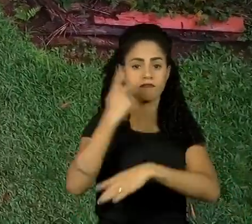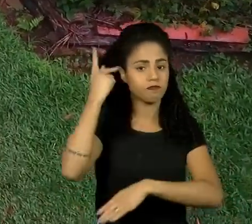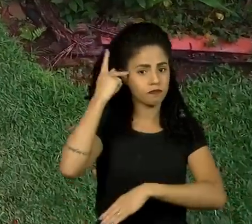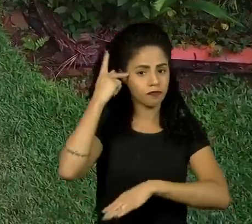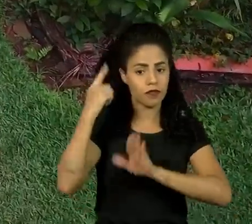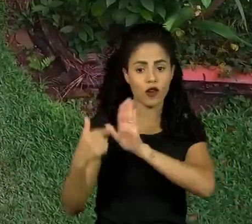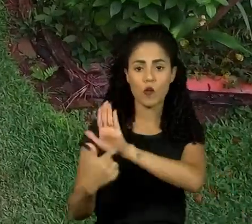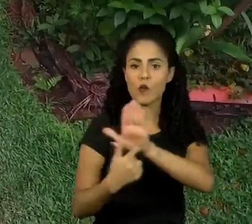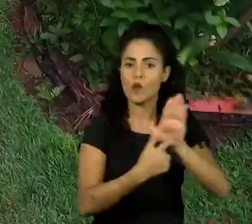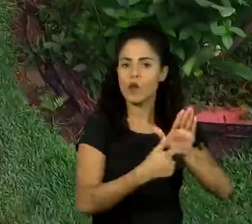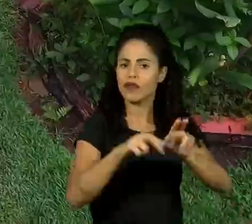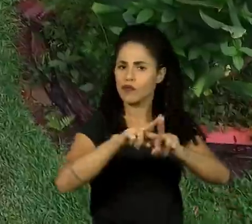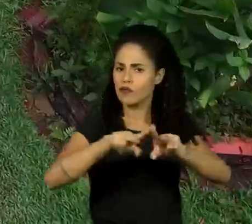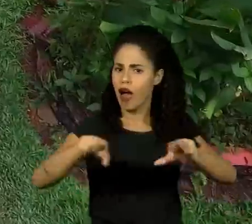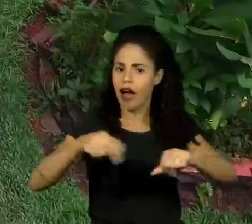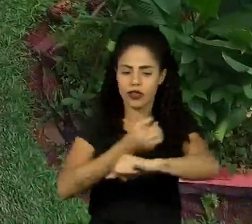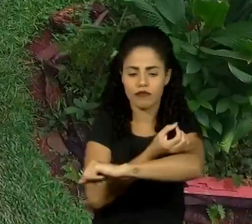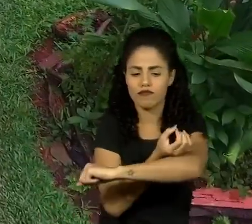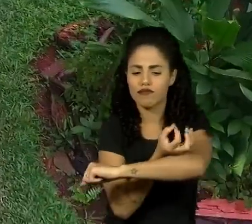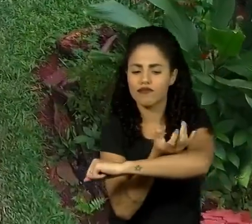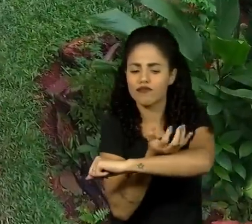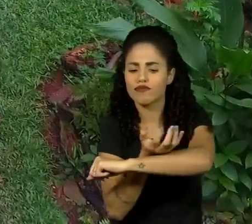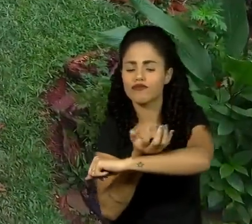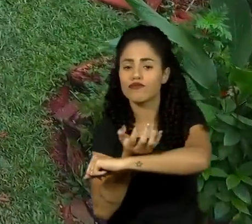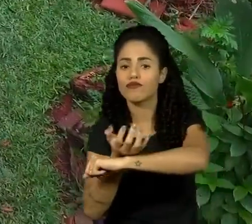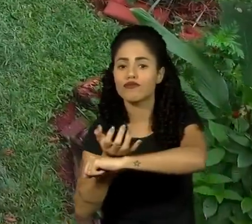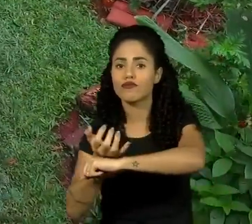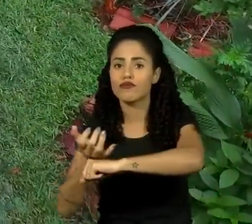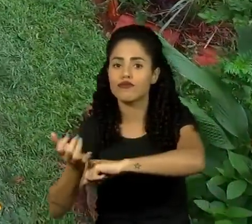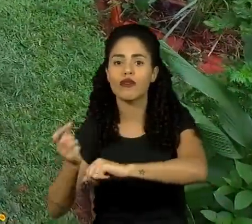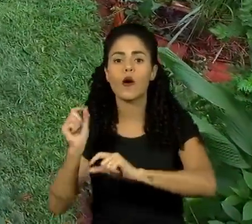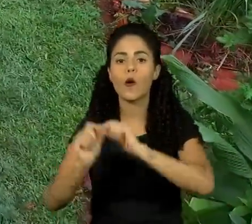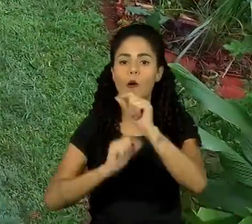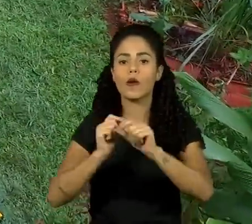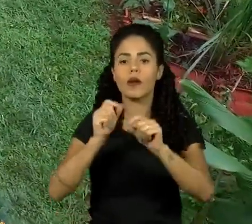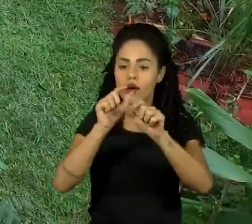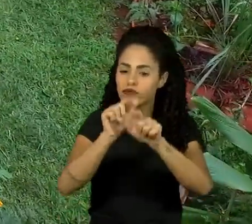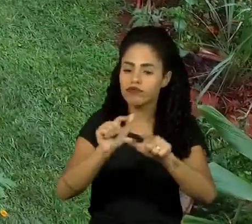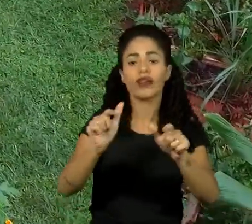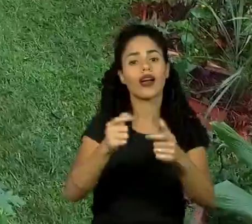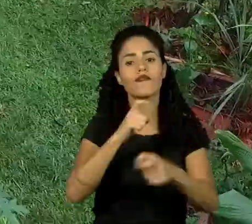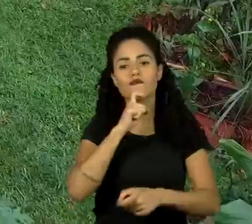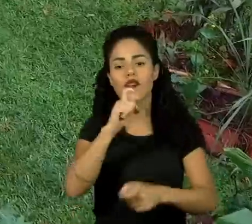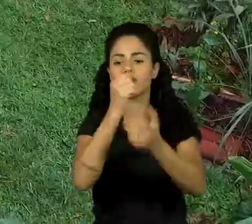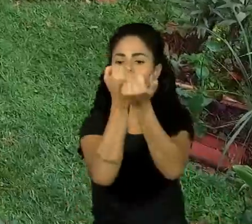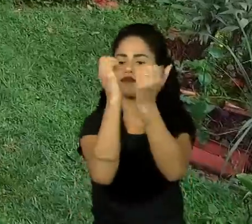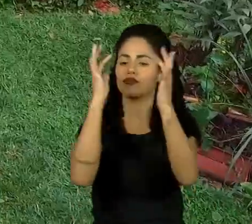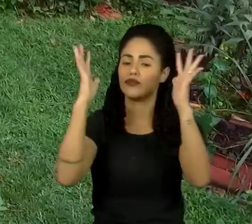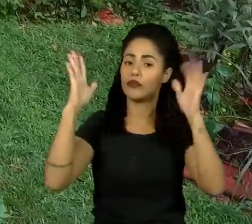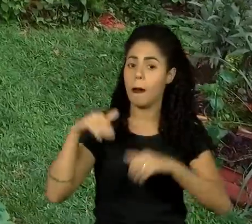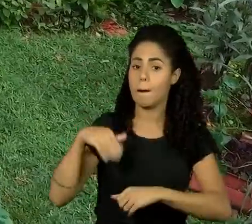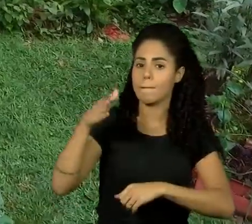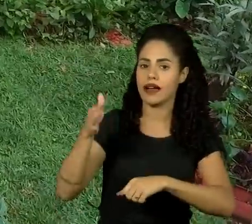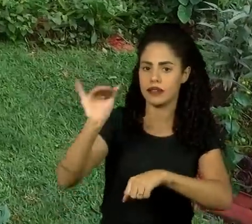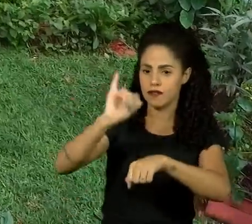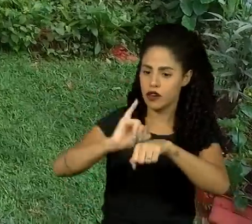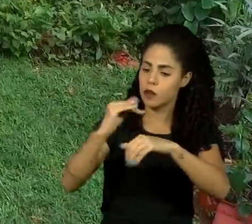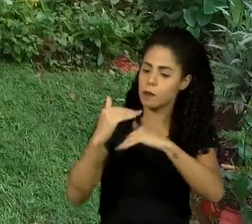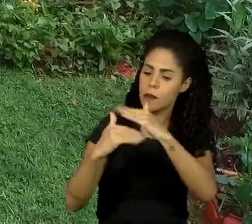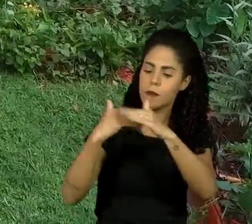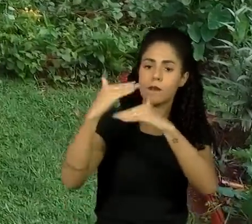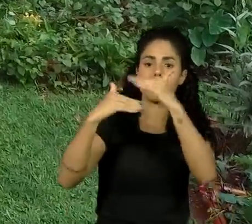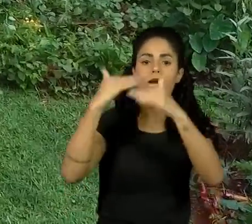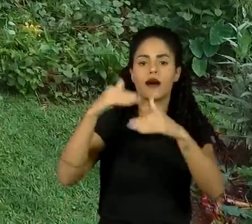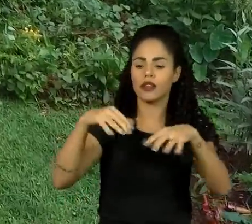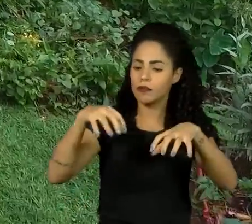expansão de hortas na periferia para combater os chamados desertos alimentares. Na região central, elas avançam e